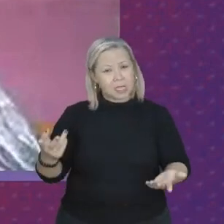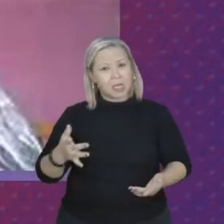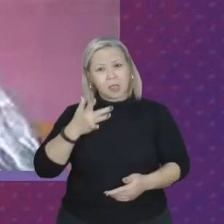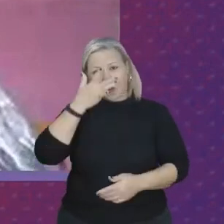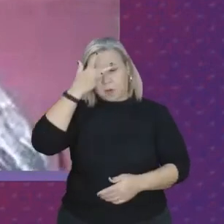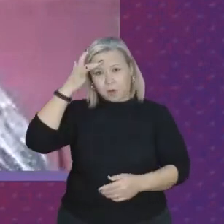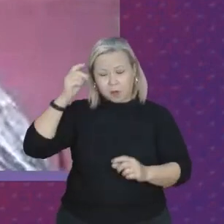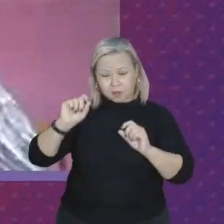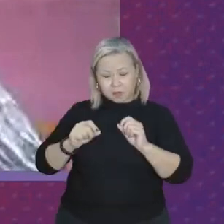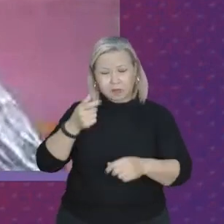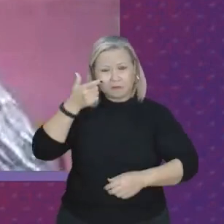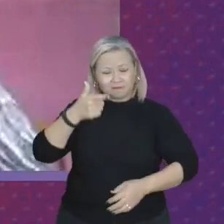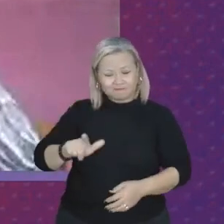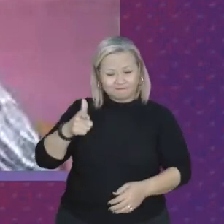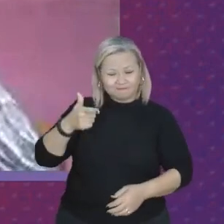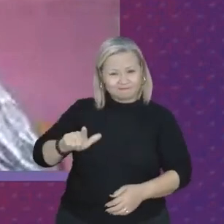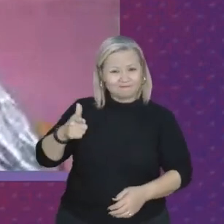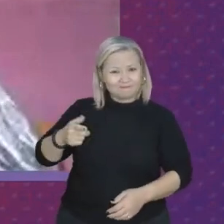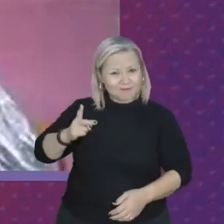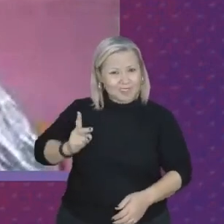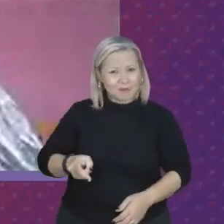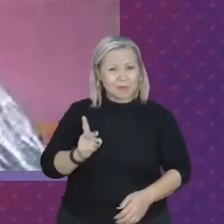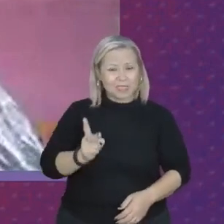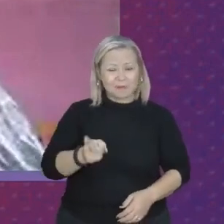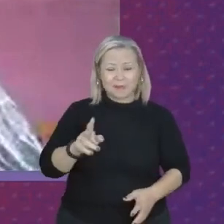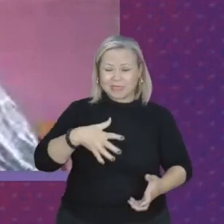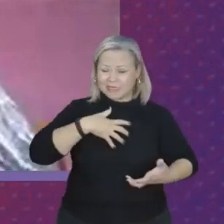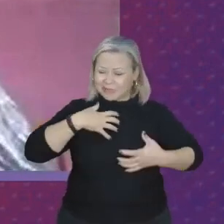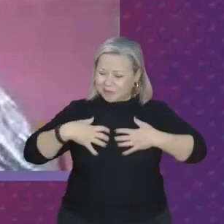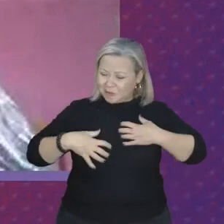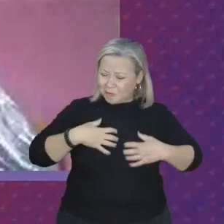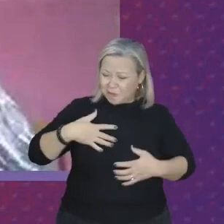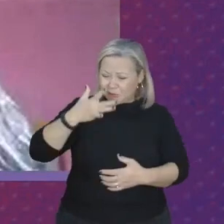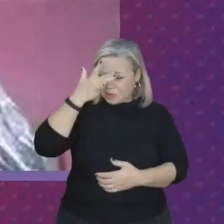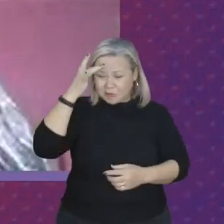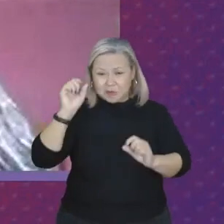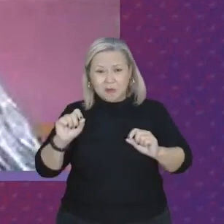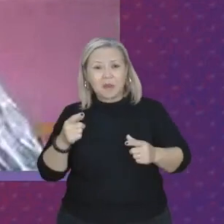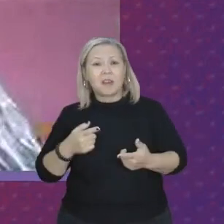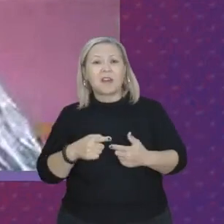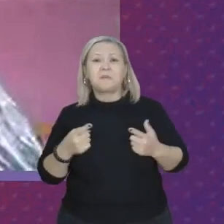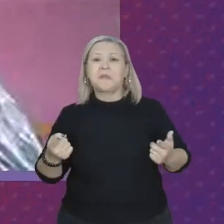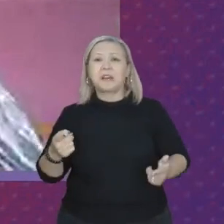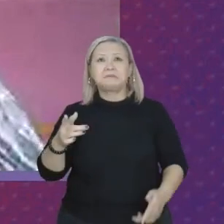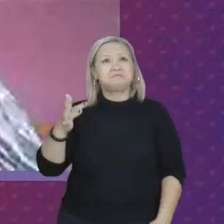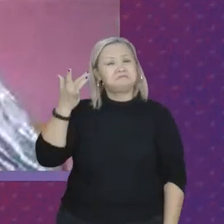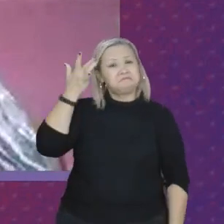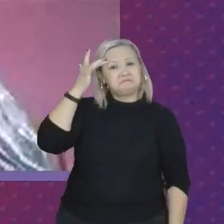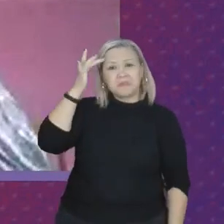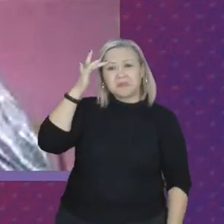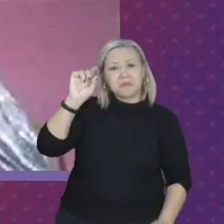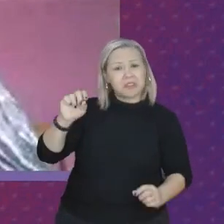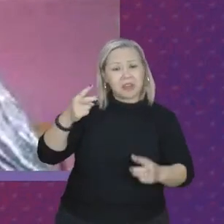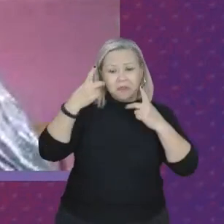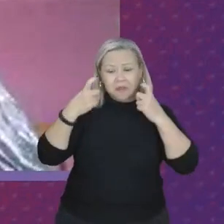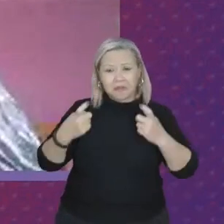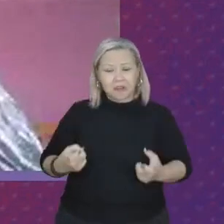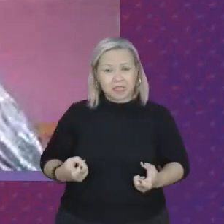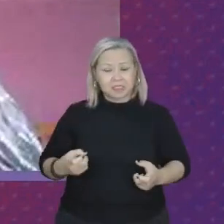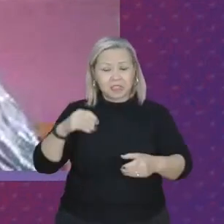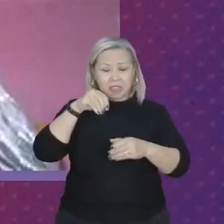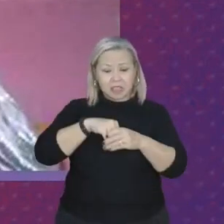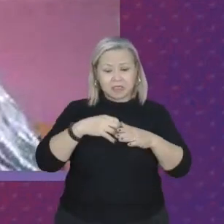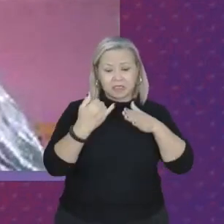forma reiterada e que incomoda as pessoas, mas as pessoas não necessariamente entendem como violência. Dentro das